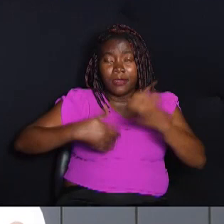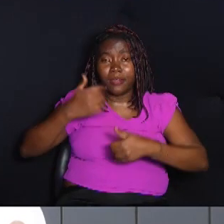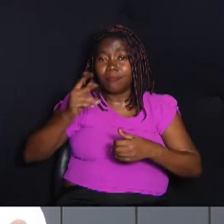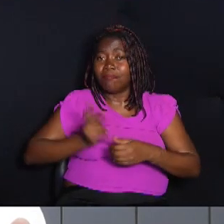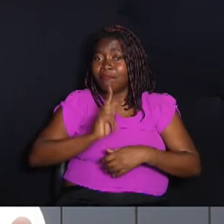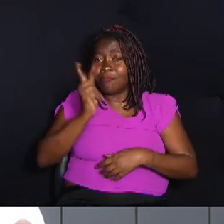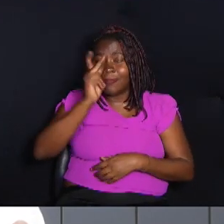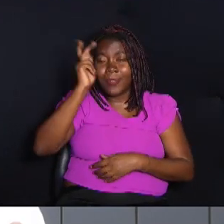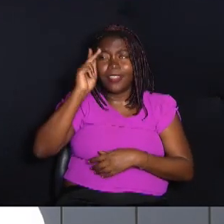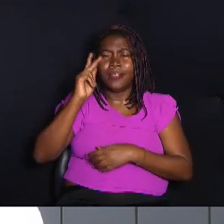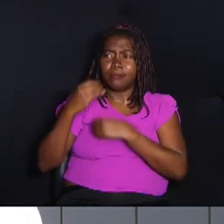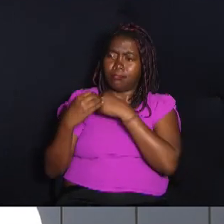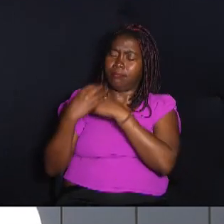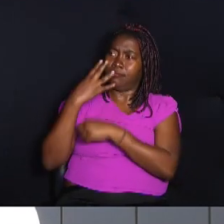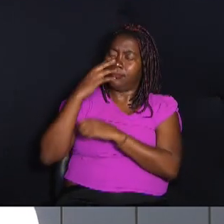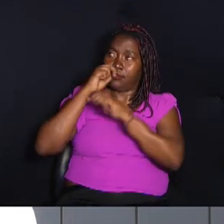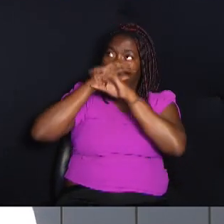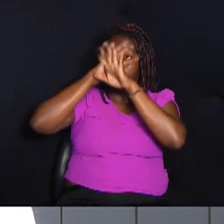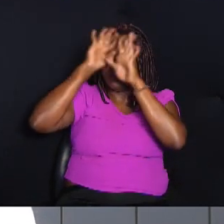e também